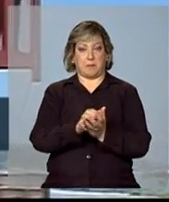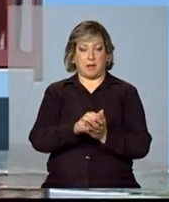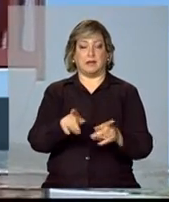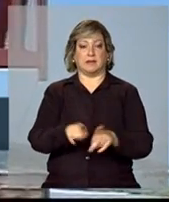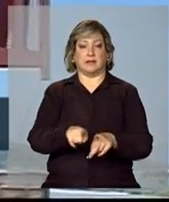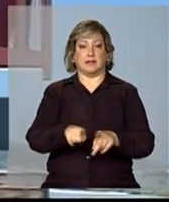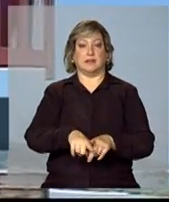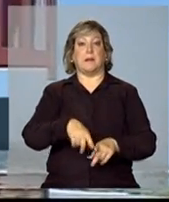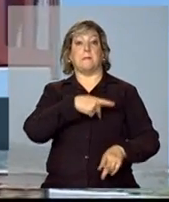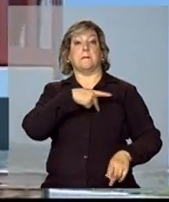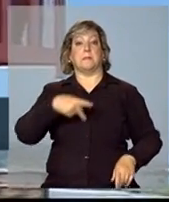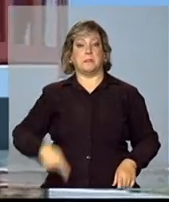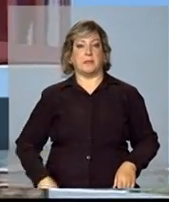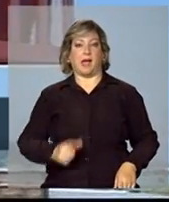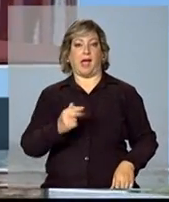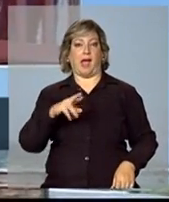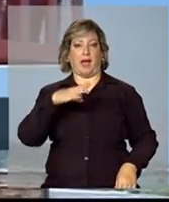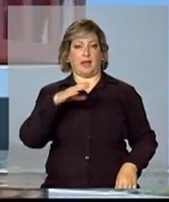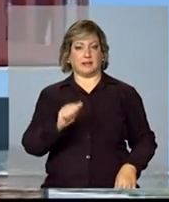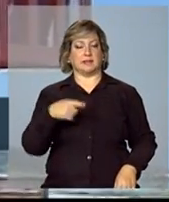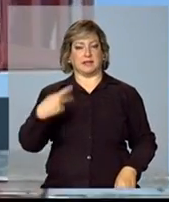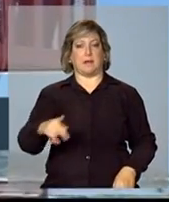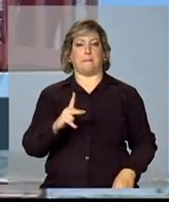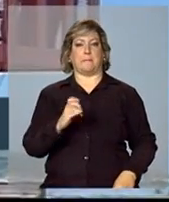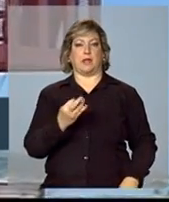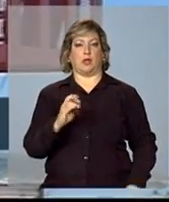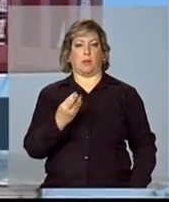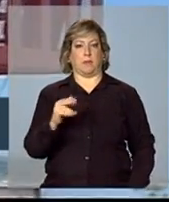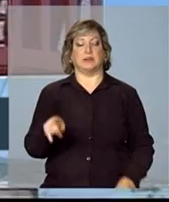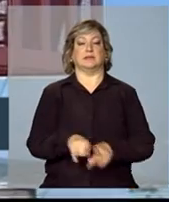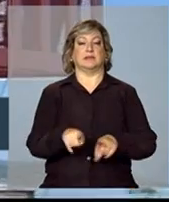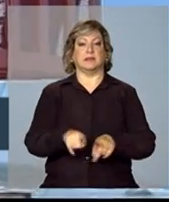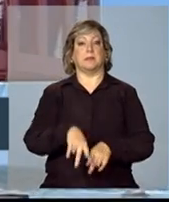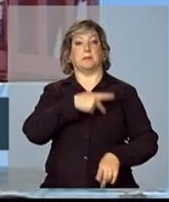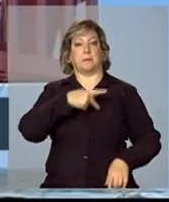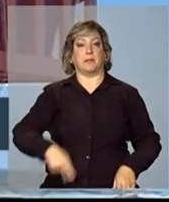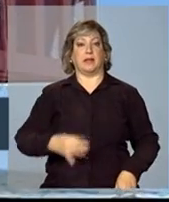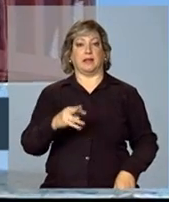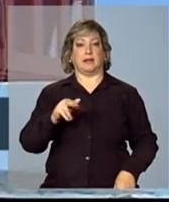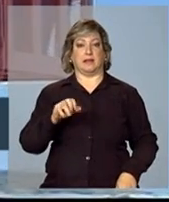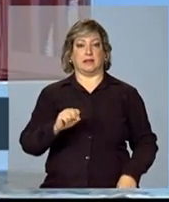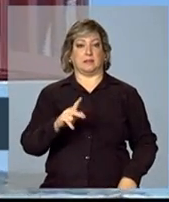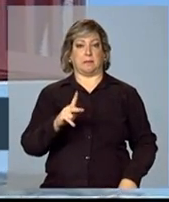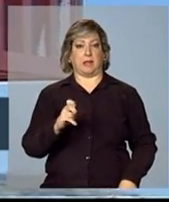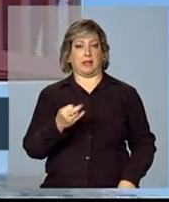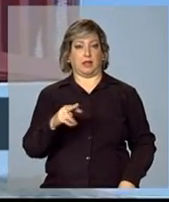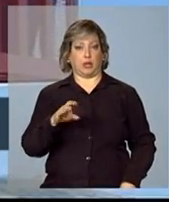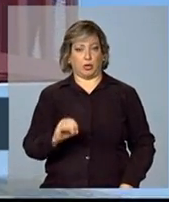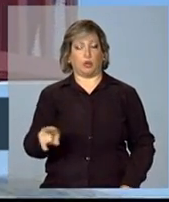presidente da Petrobras graça Foster e do presidente da Transpetro Sérgio